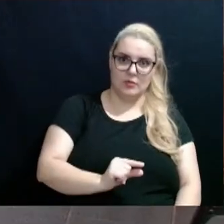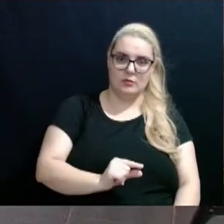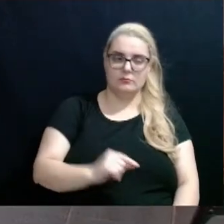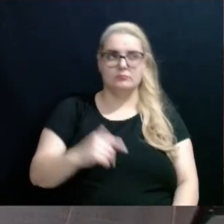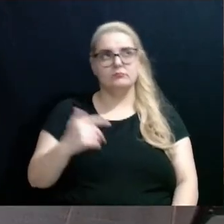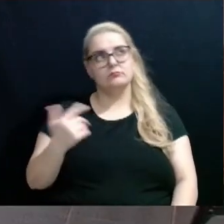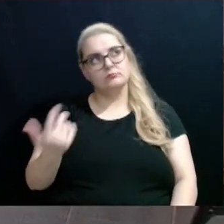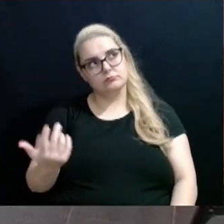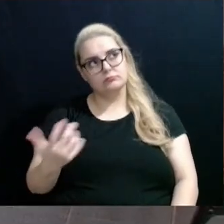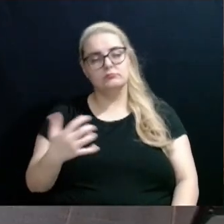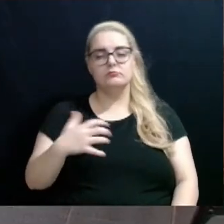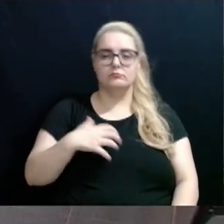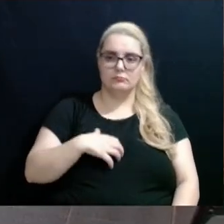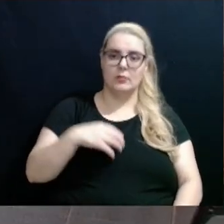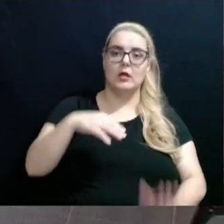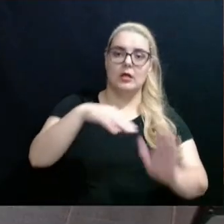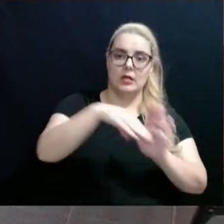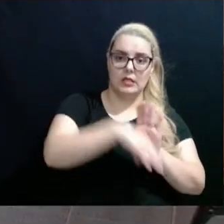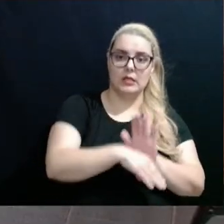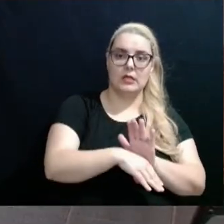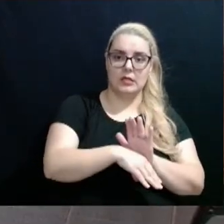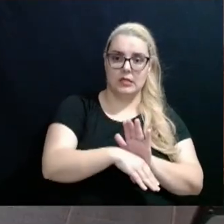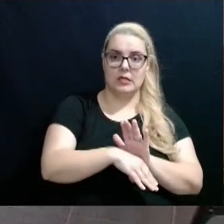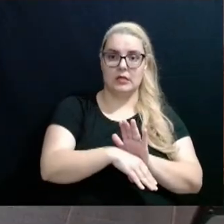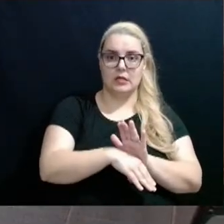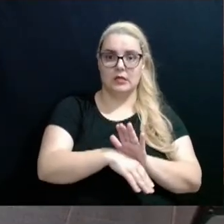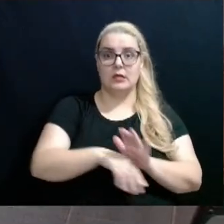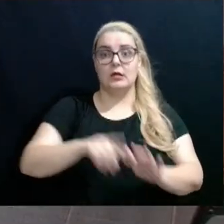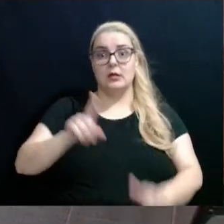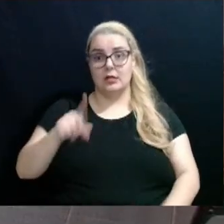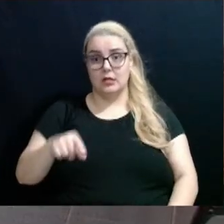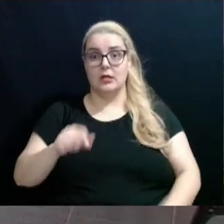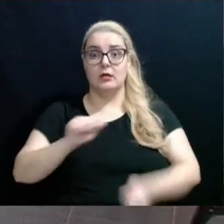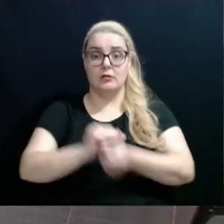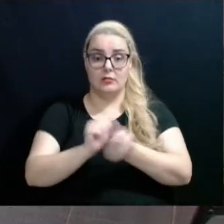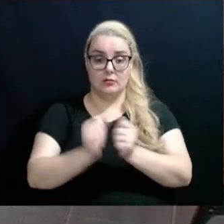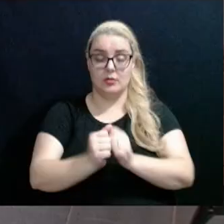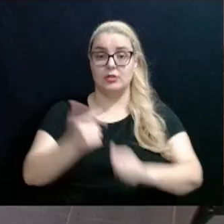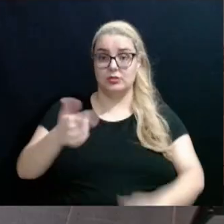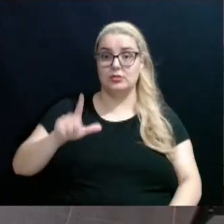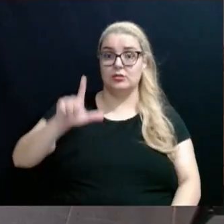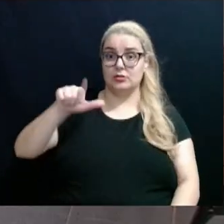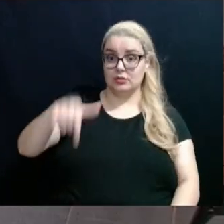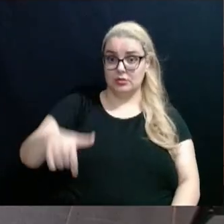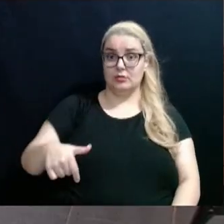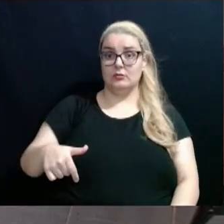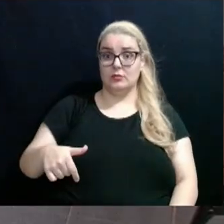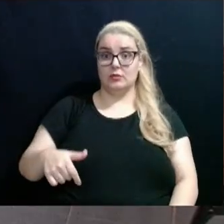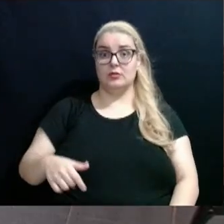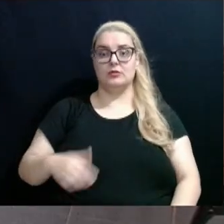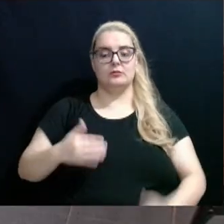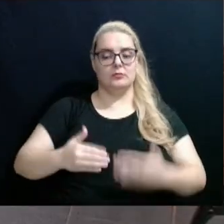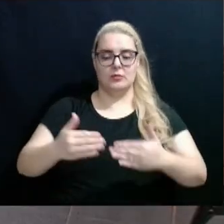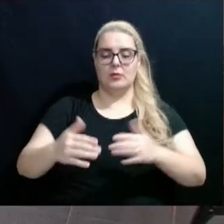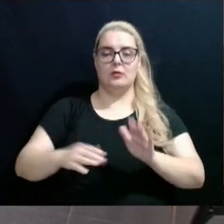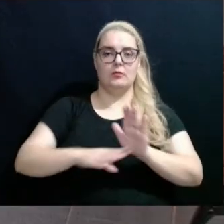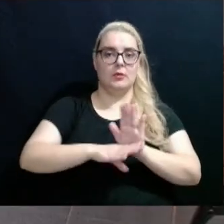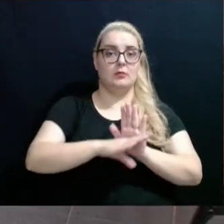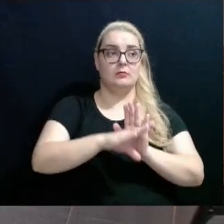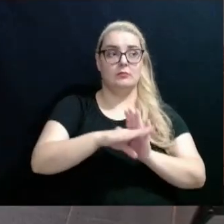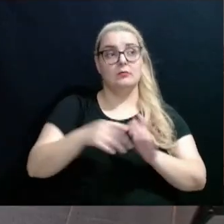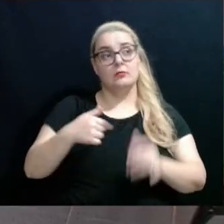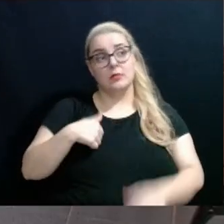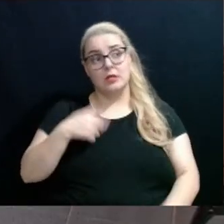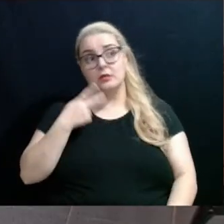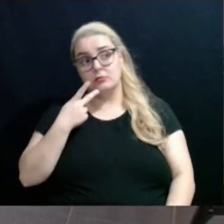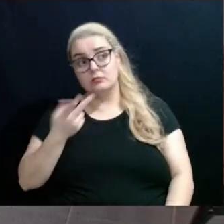maneira, essa queda é um ajuste novamente depois de uma sucessão de altas, mas eu diria que, se a